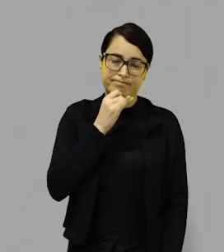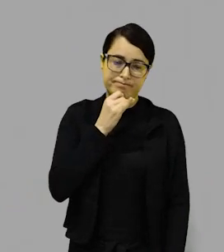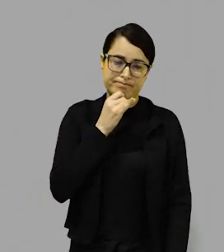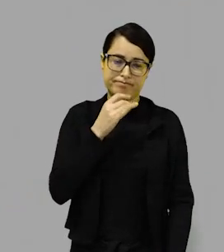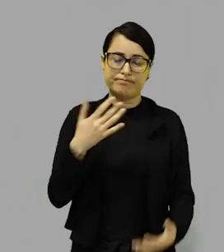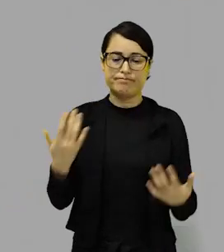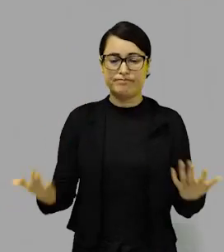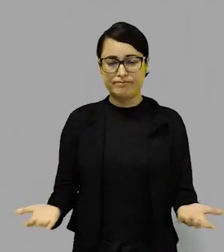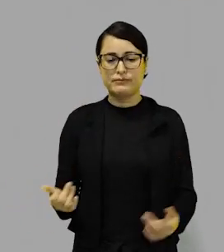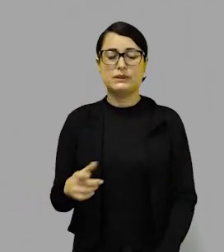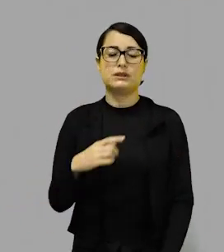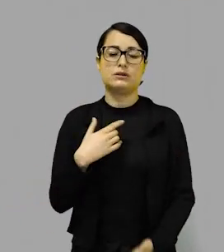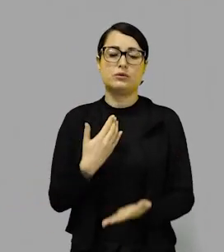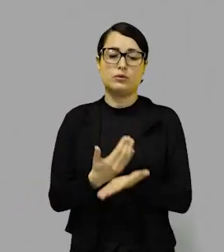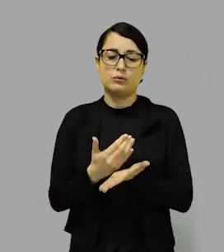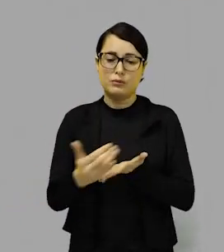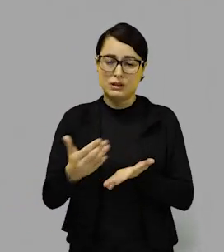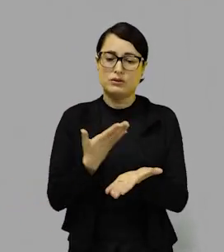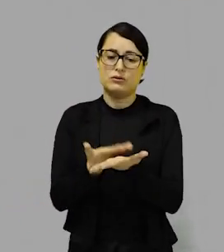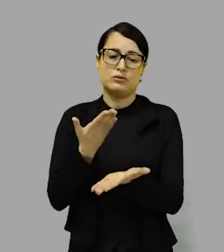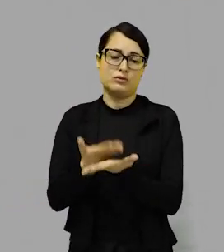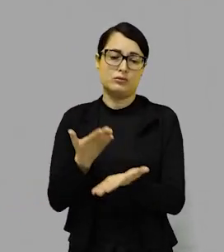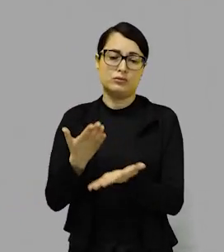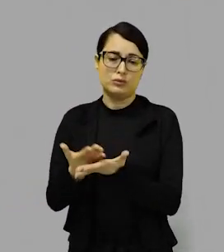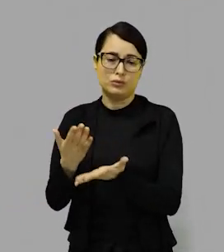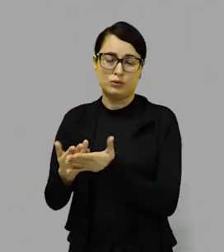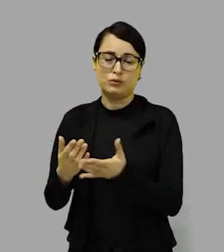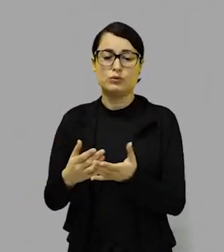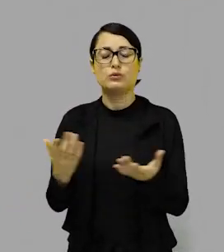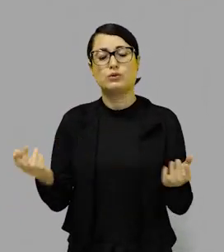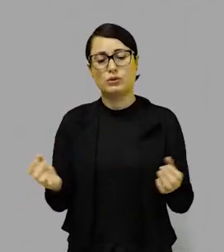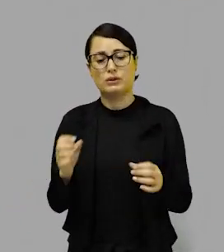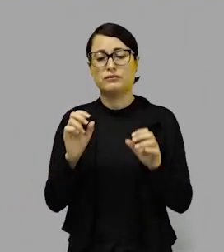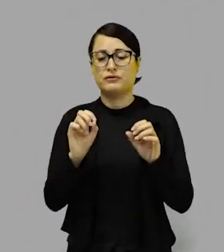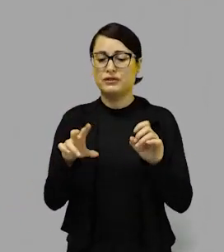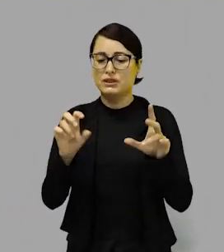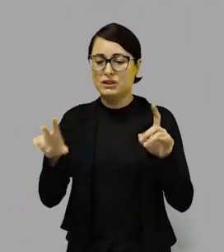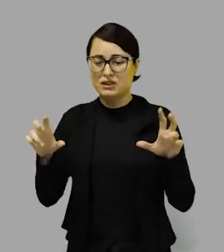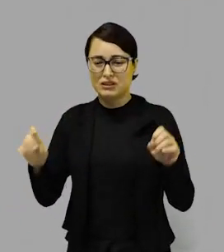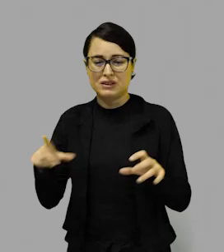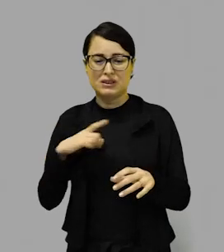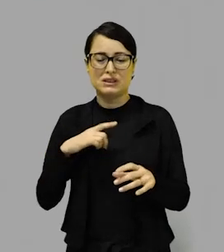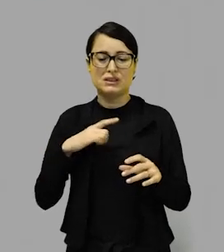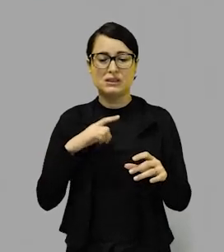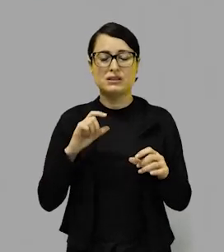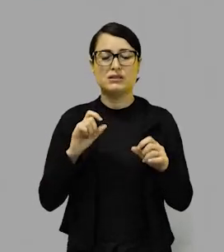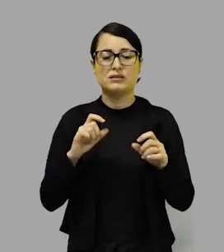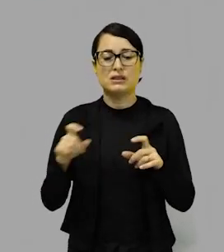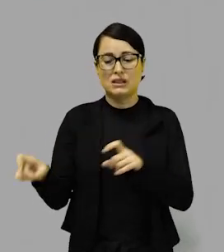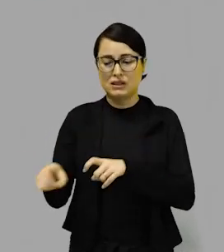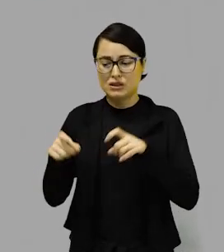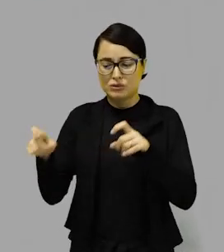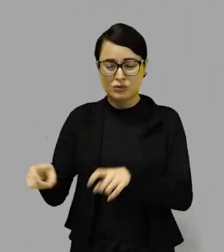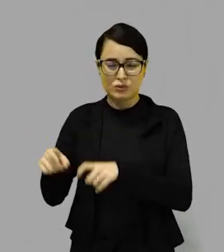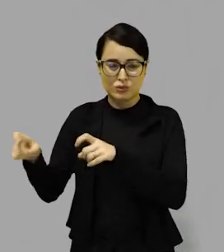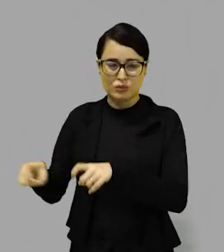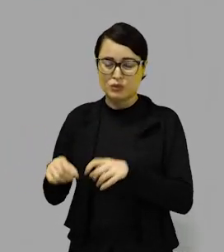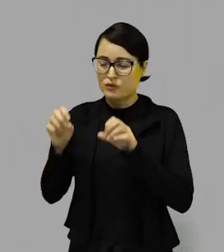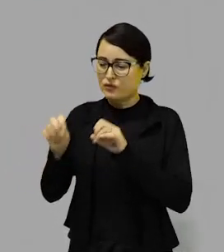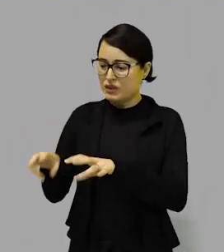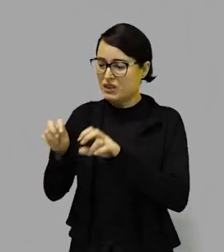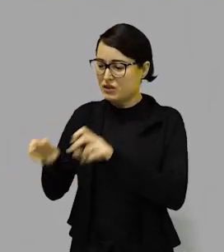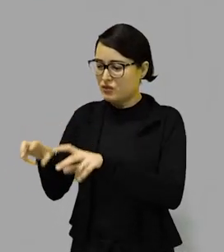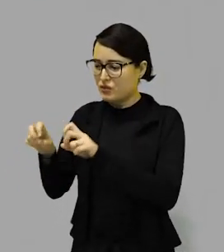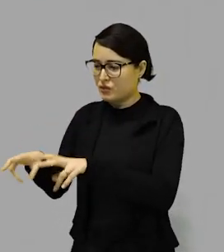começo dos estudos relacionados a vírus, né, a agricultura ela estava sendo afetada por alguns vírus que